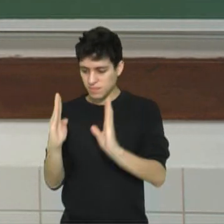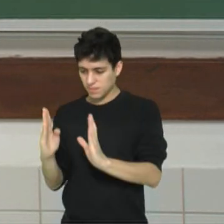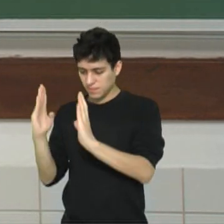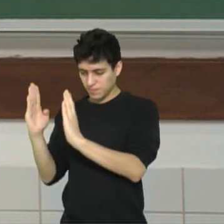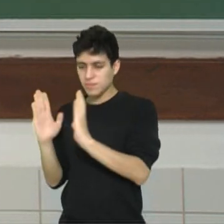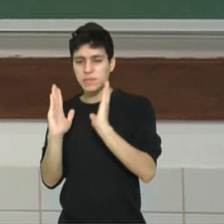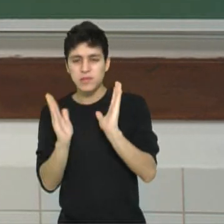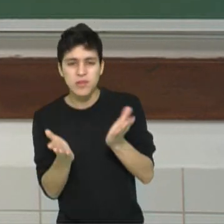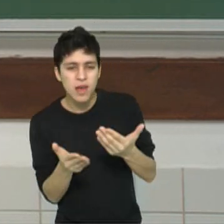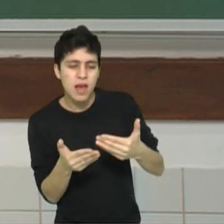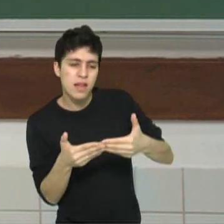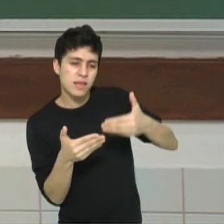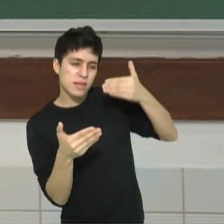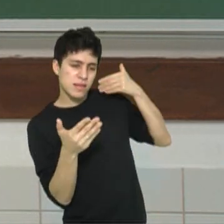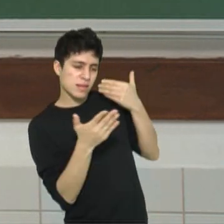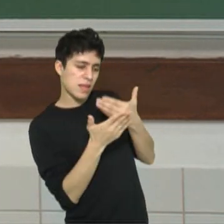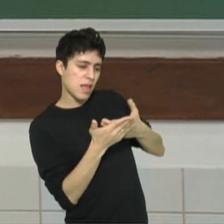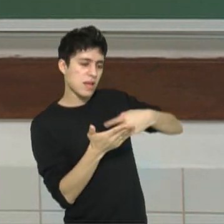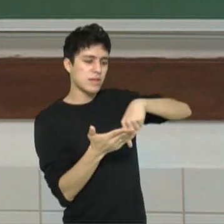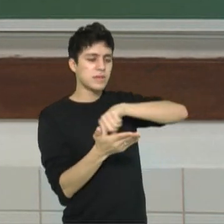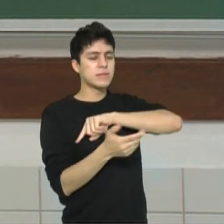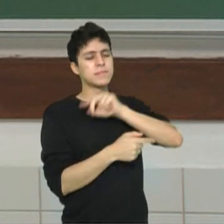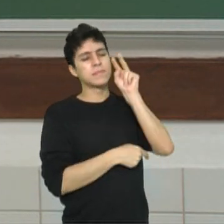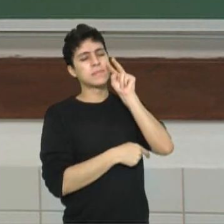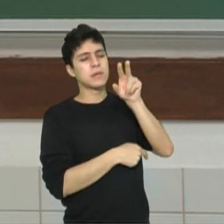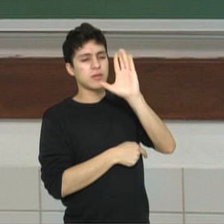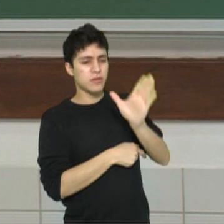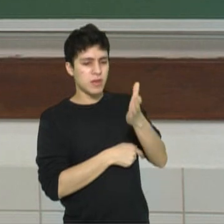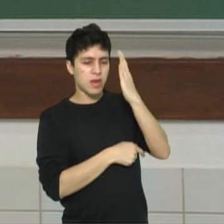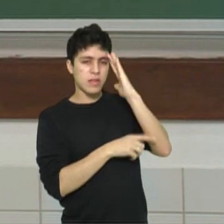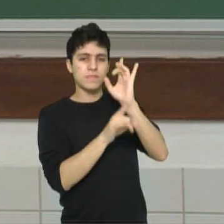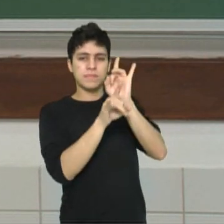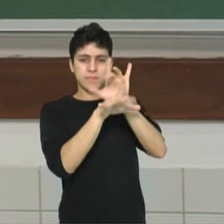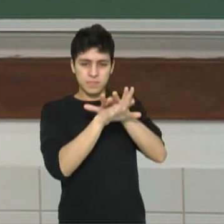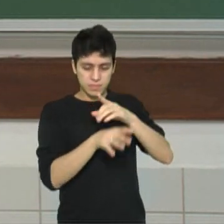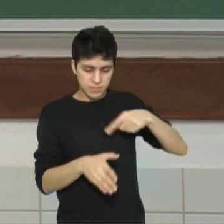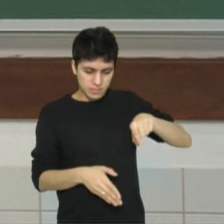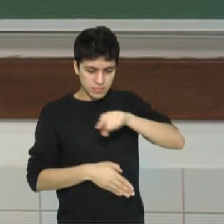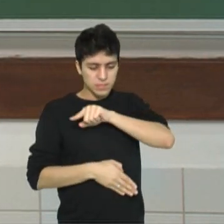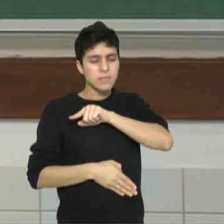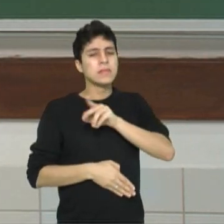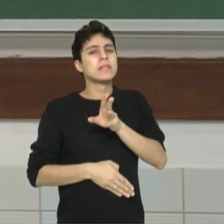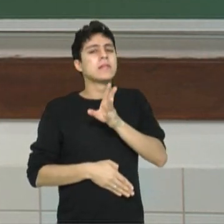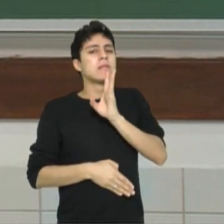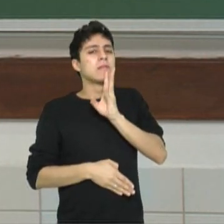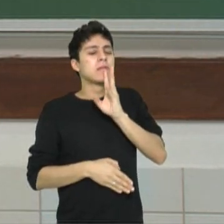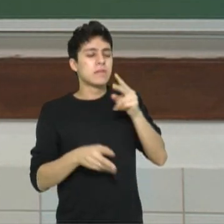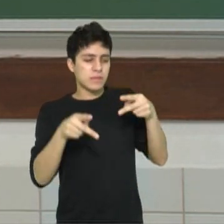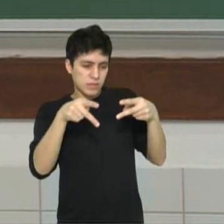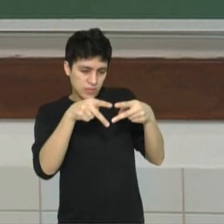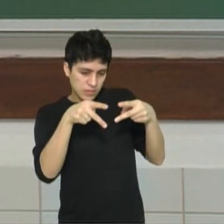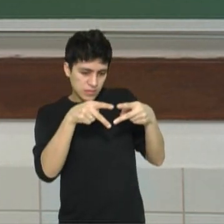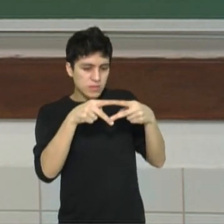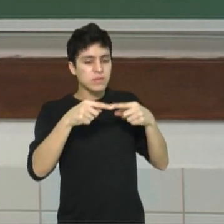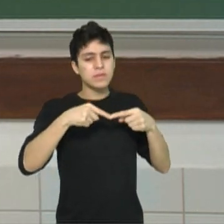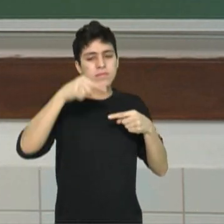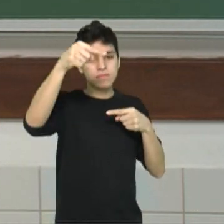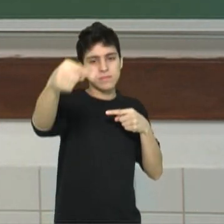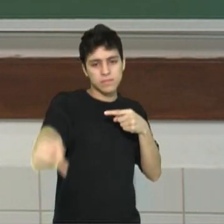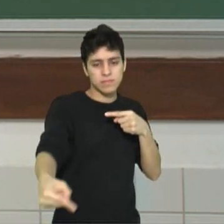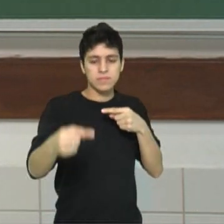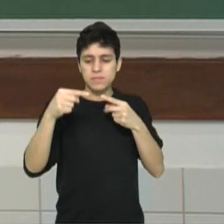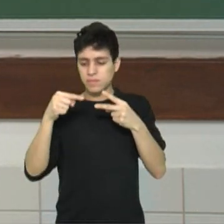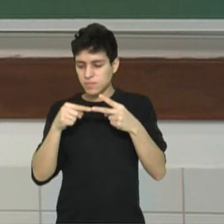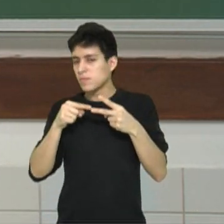nas aulas passadas, né, nós já sabemos, tá? Então, a gente já conhece aí duas fórmulas, né? Fórmula do deslocamento